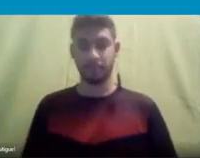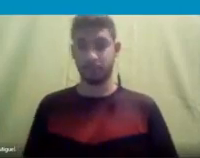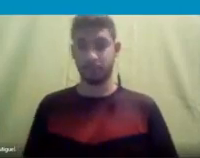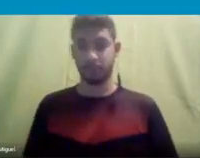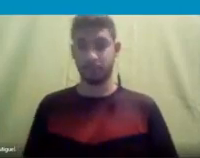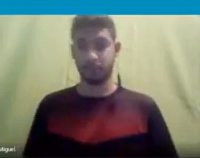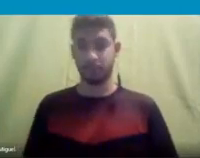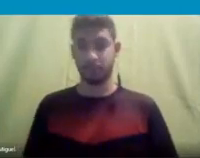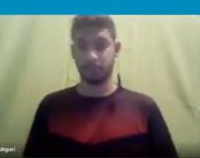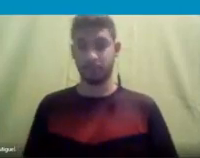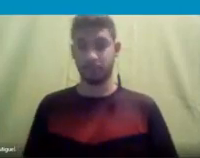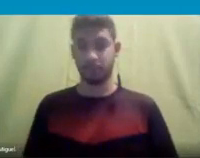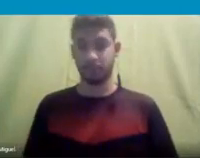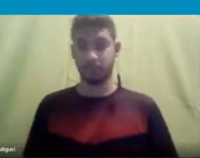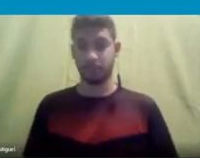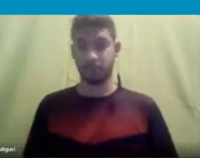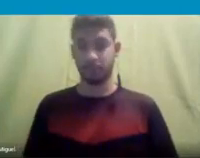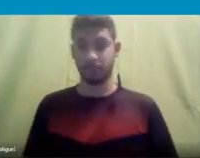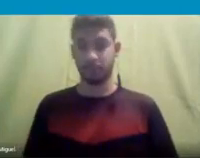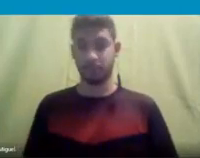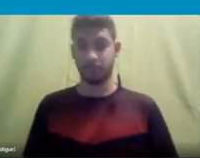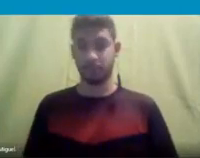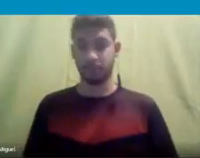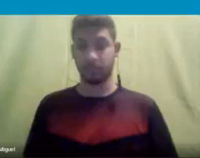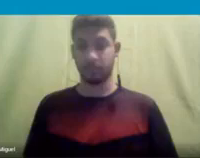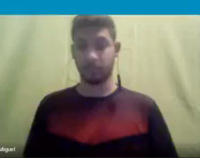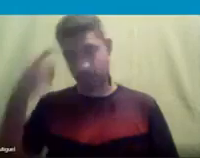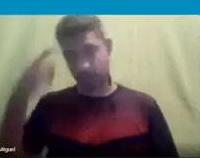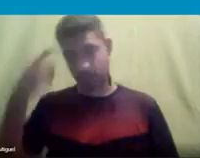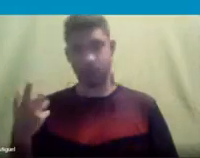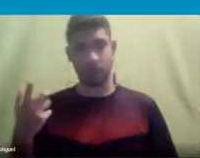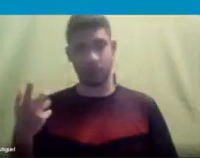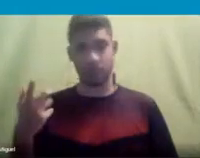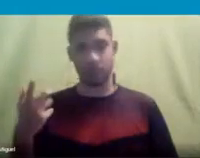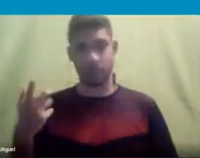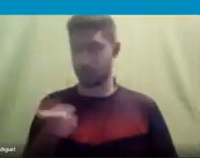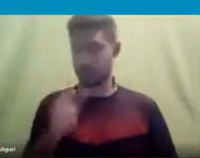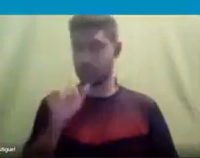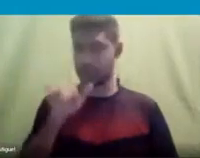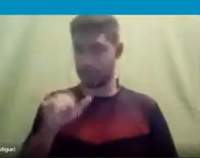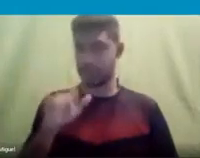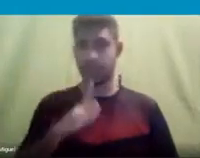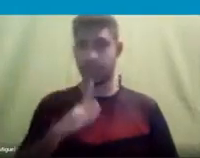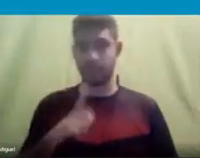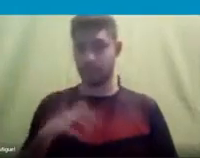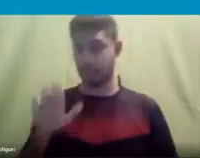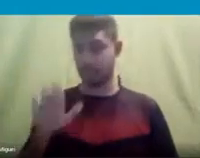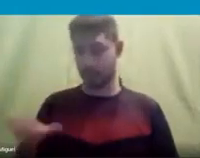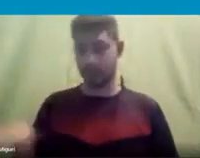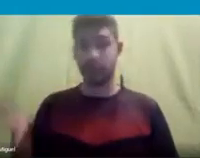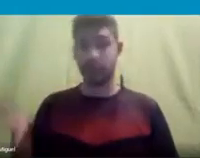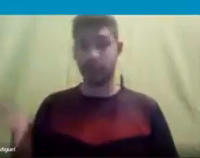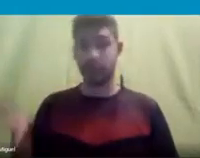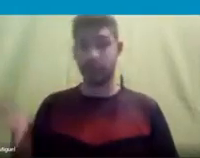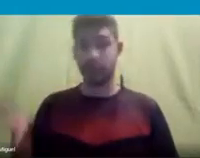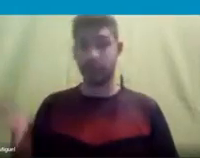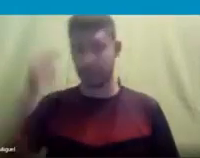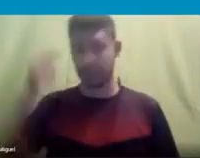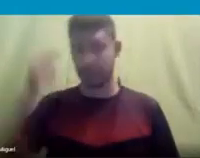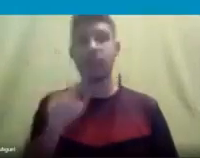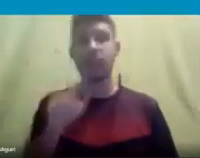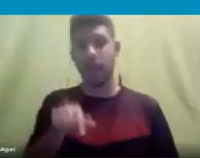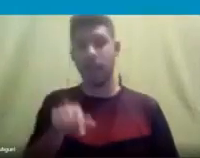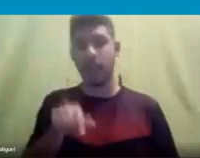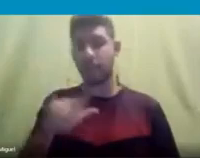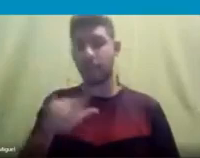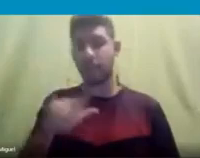trans negra, sabe, você ser uma criança negra, você vai estar